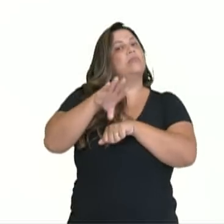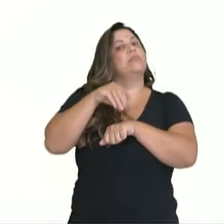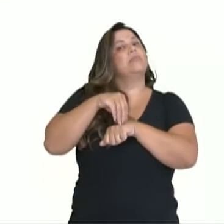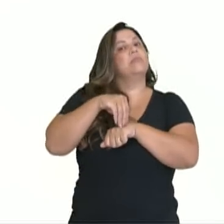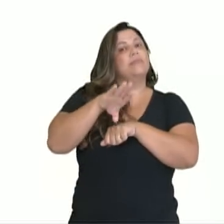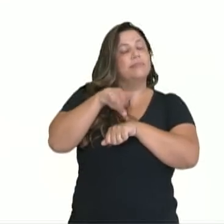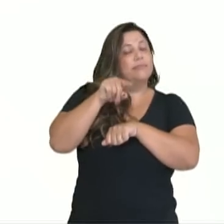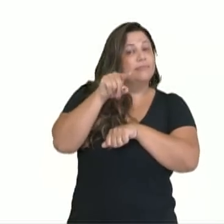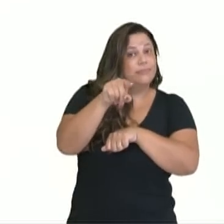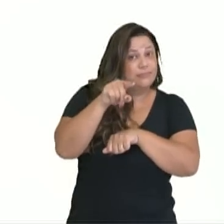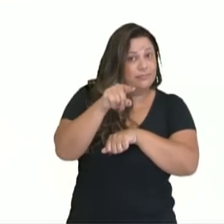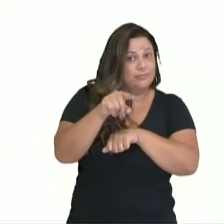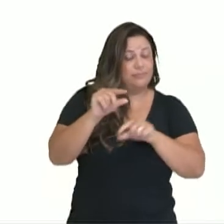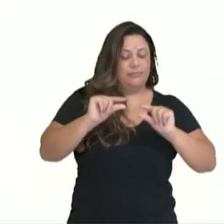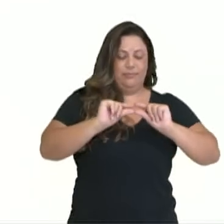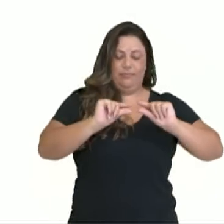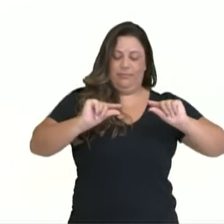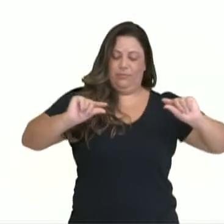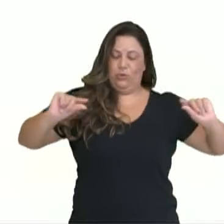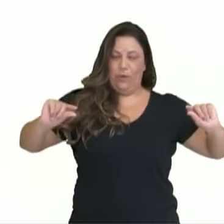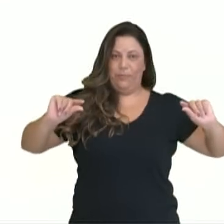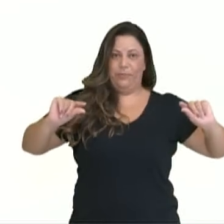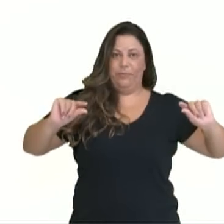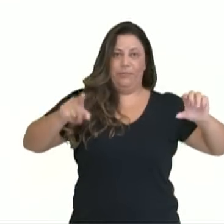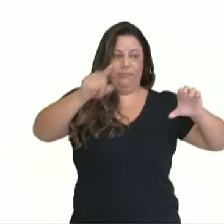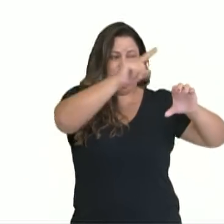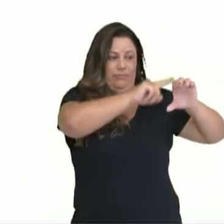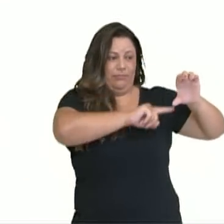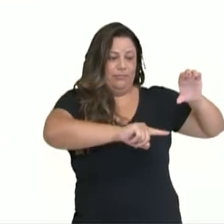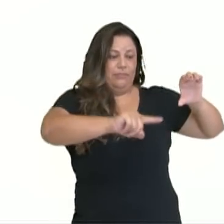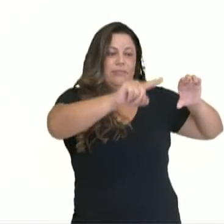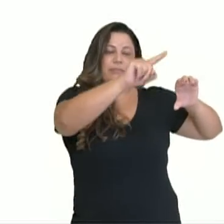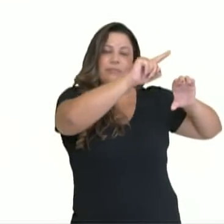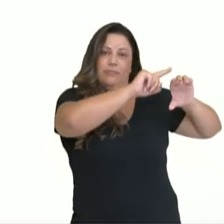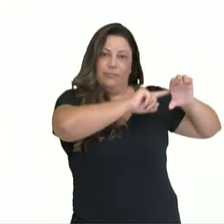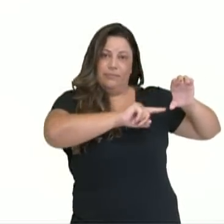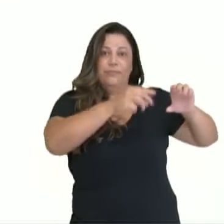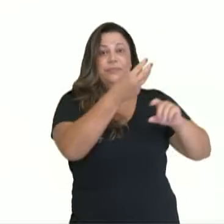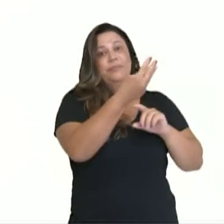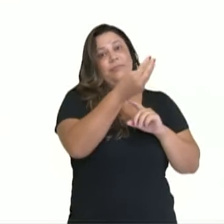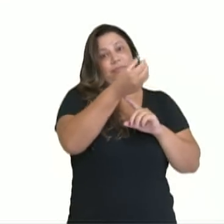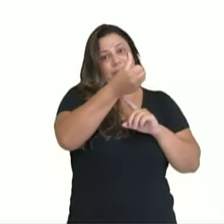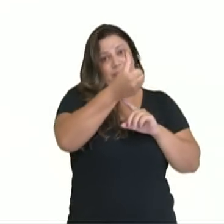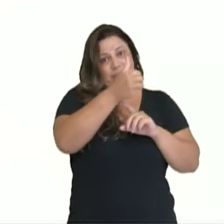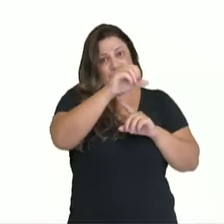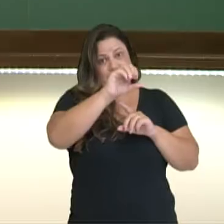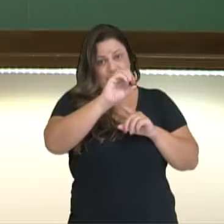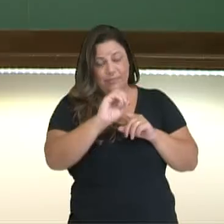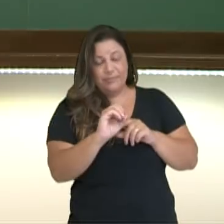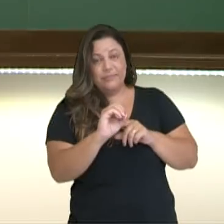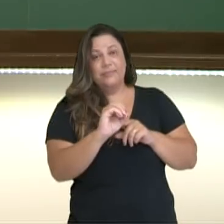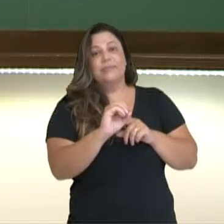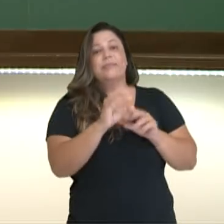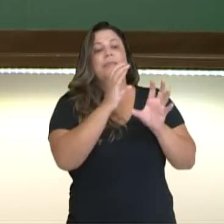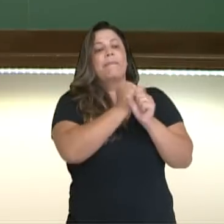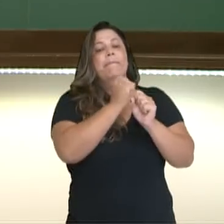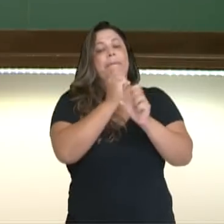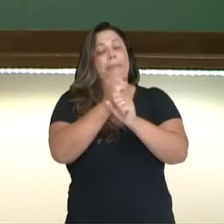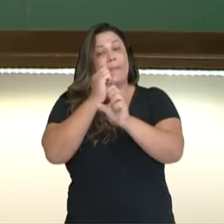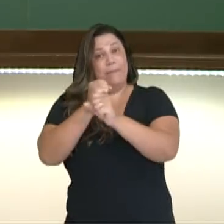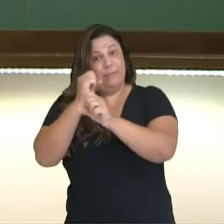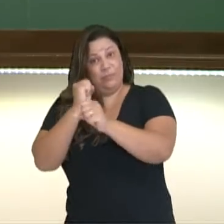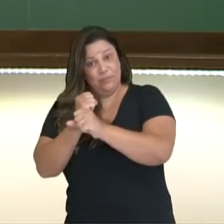vocês. O comprimento de uma circunferência inteira, que é 360 graus, nós calculamos